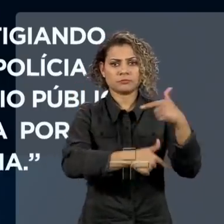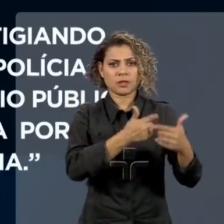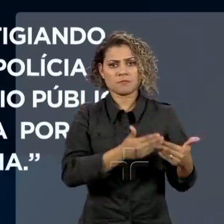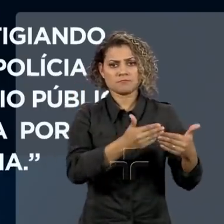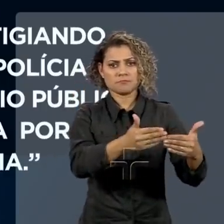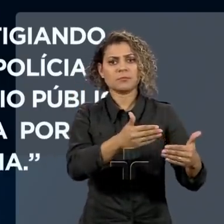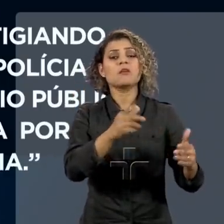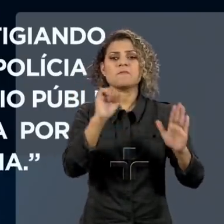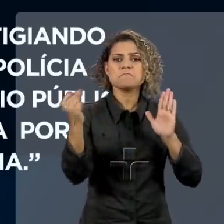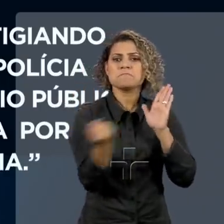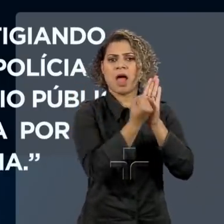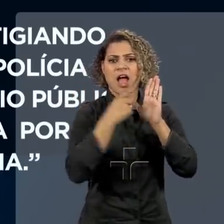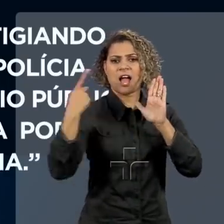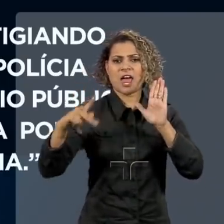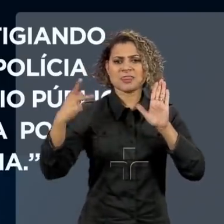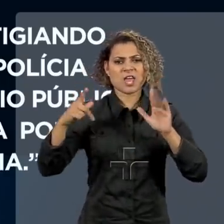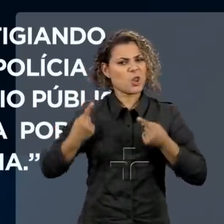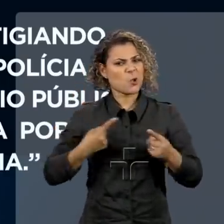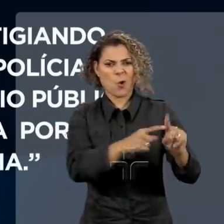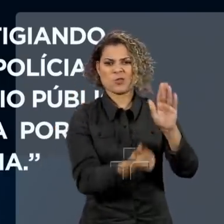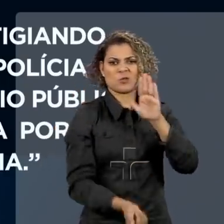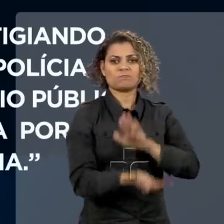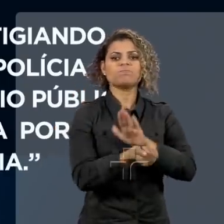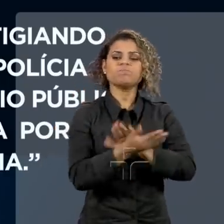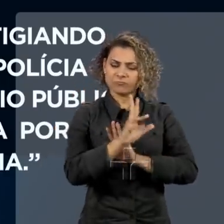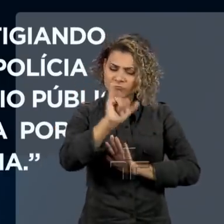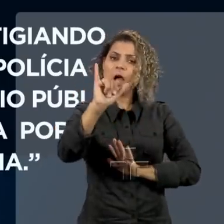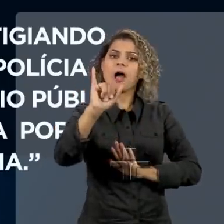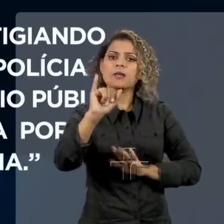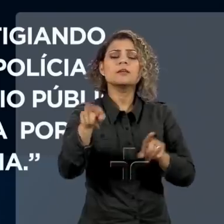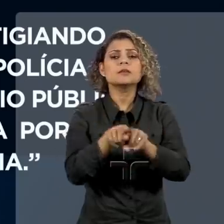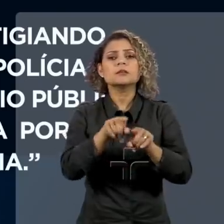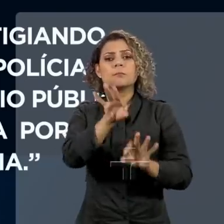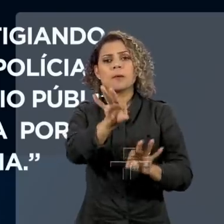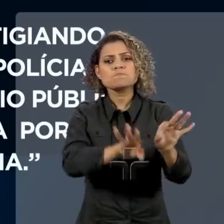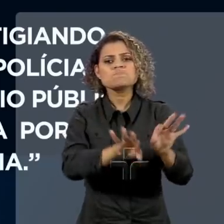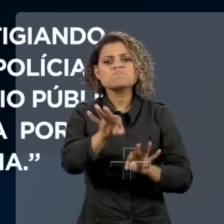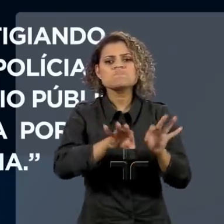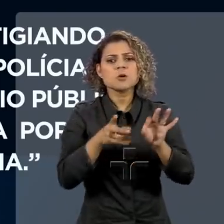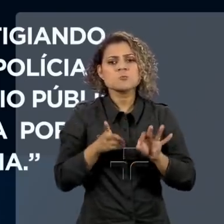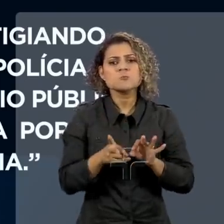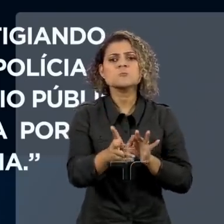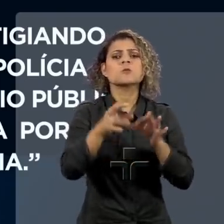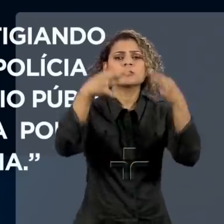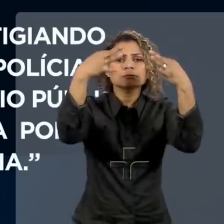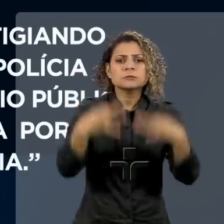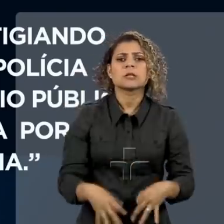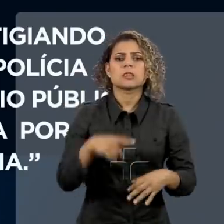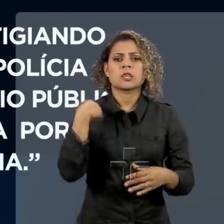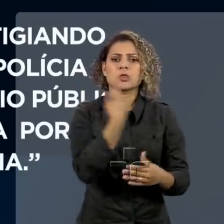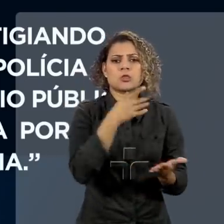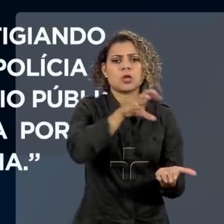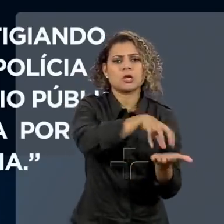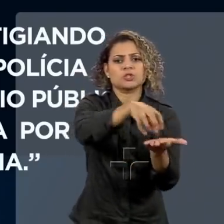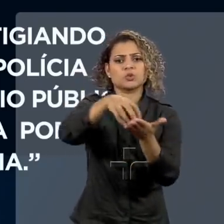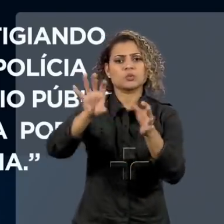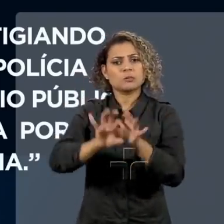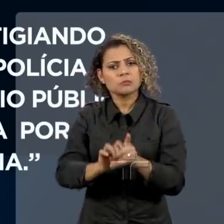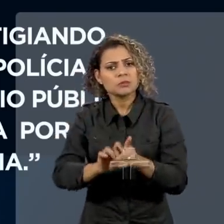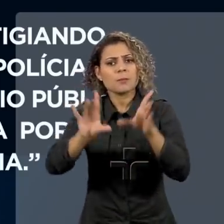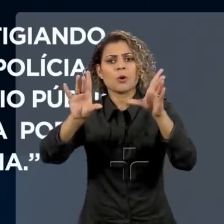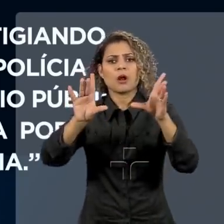sua marca indelével no combate à corrupção e na manutenção da rigidez das nossas instituições